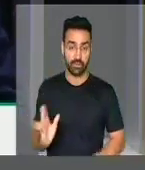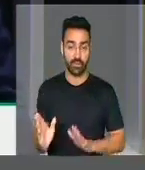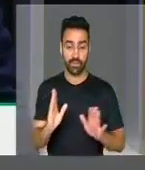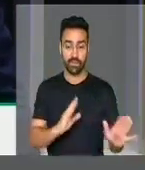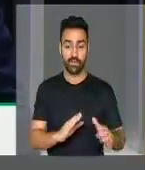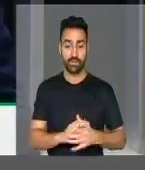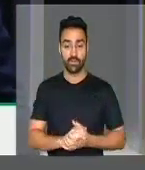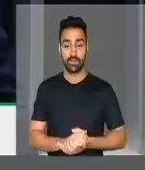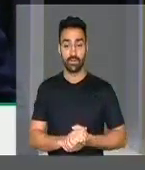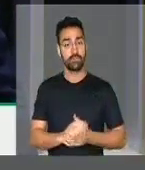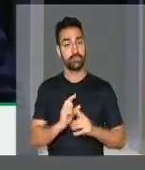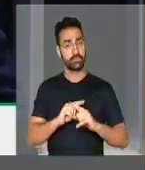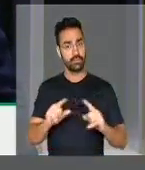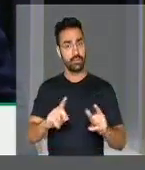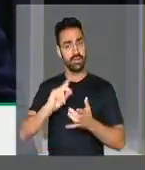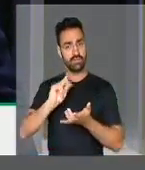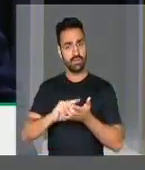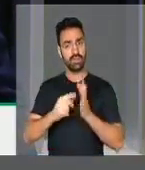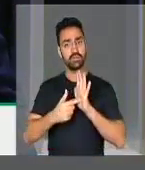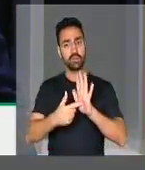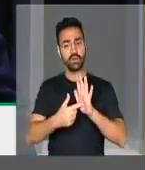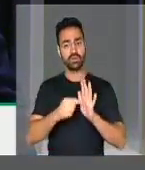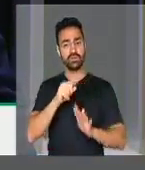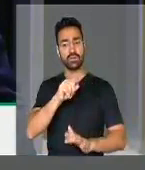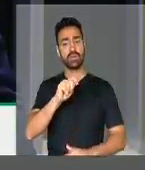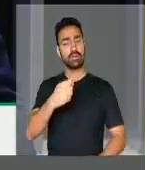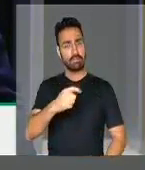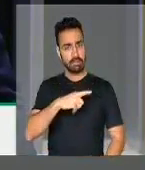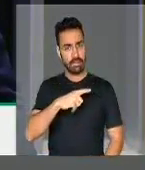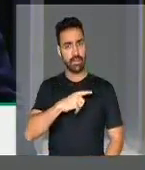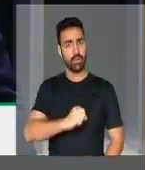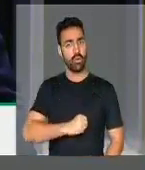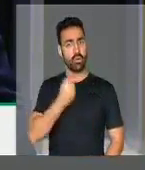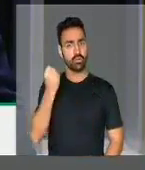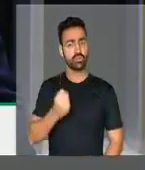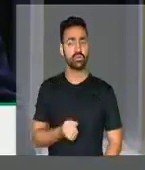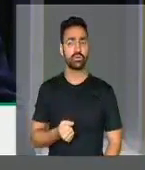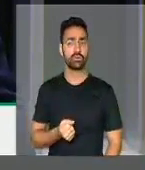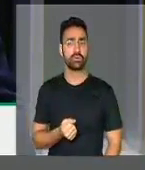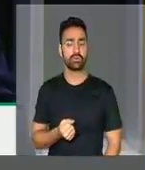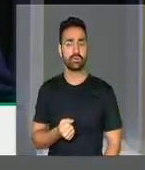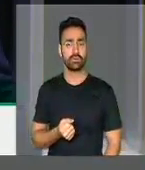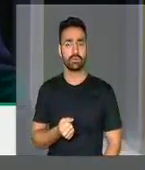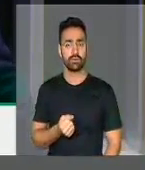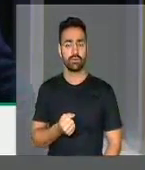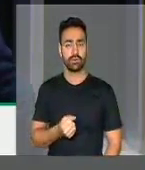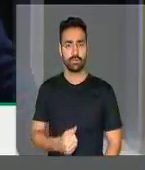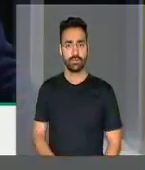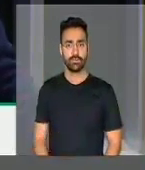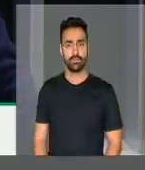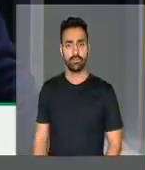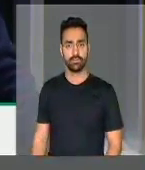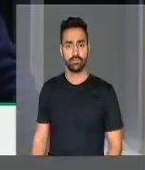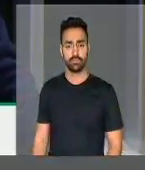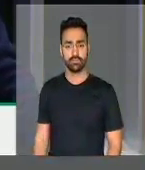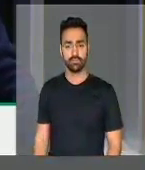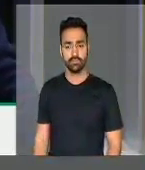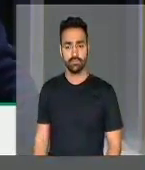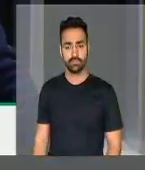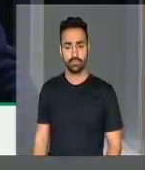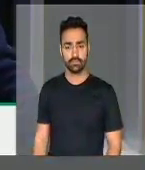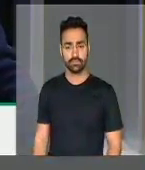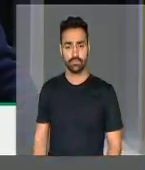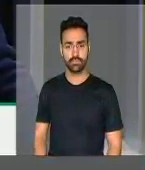expressa expressão no alimento há uma ideia de que